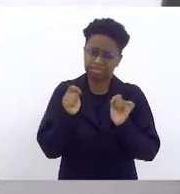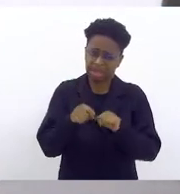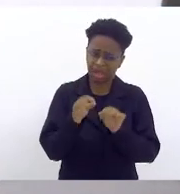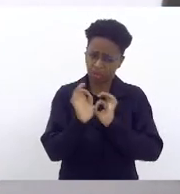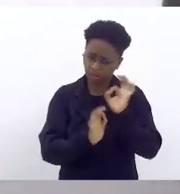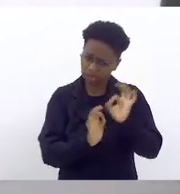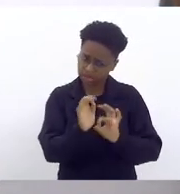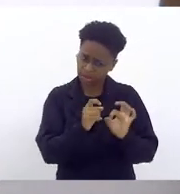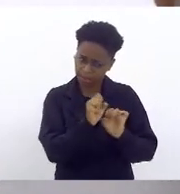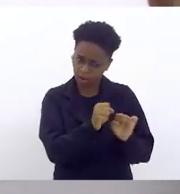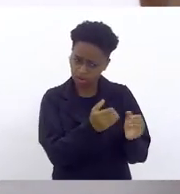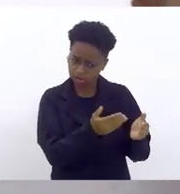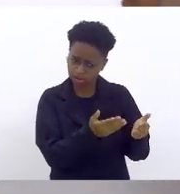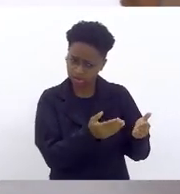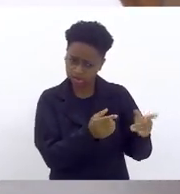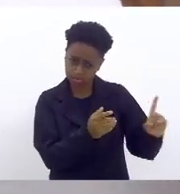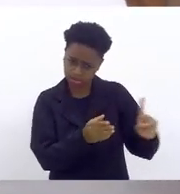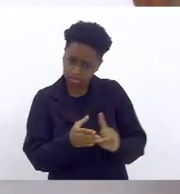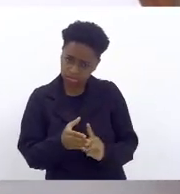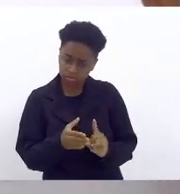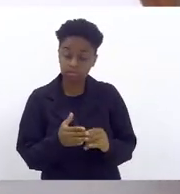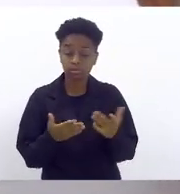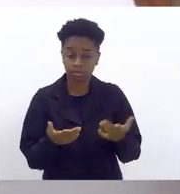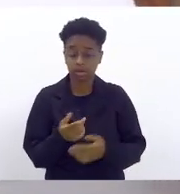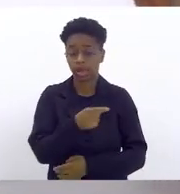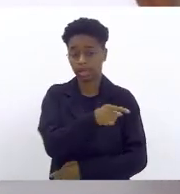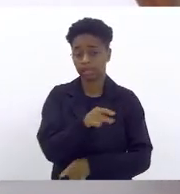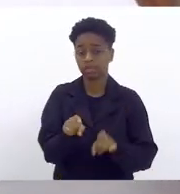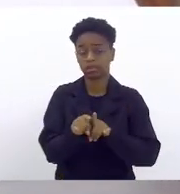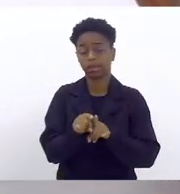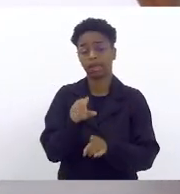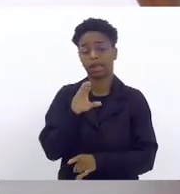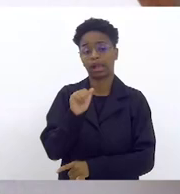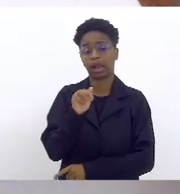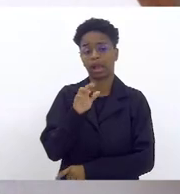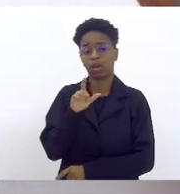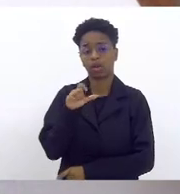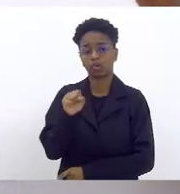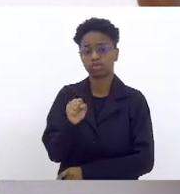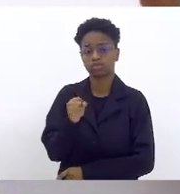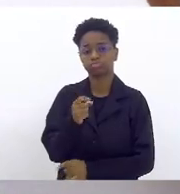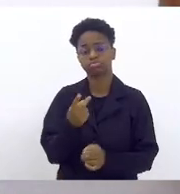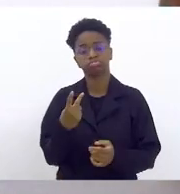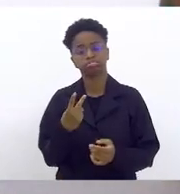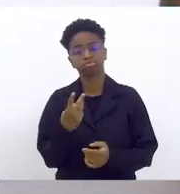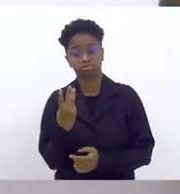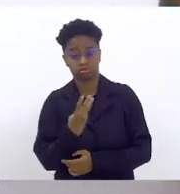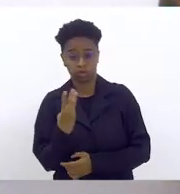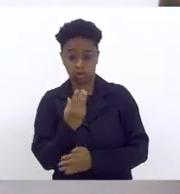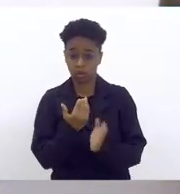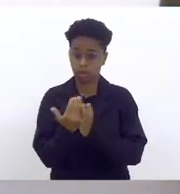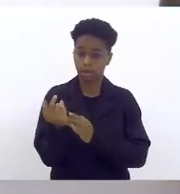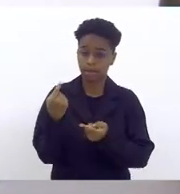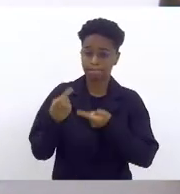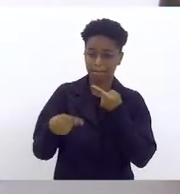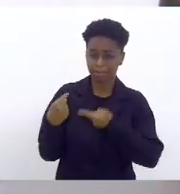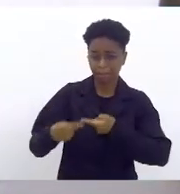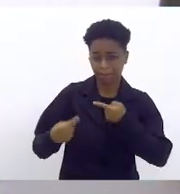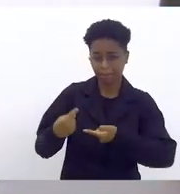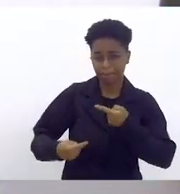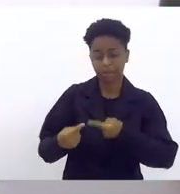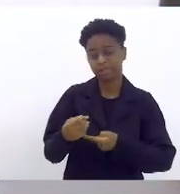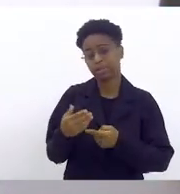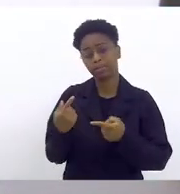e foi o temporal e o Carlos Gadelha conversar comigo e a gente começou ali os primeiros ensaios tamanha